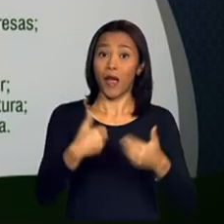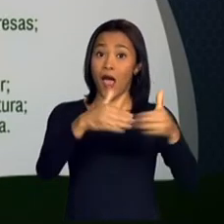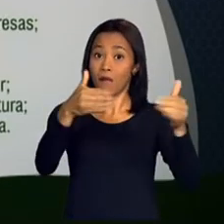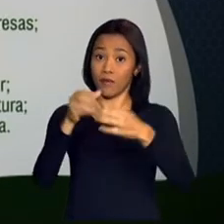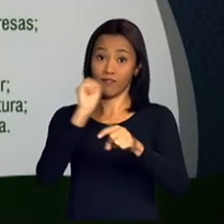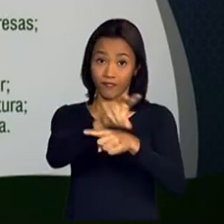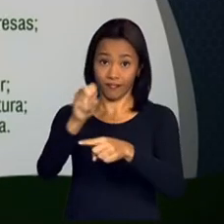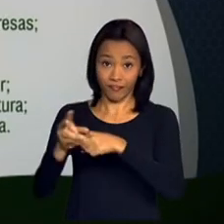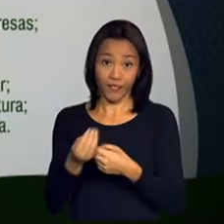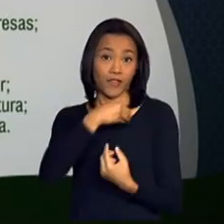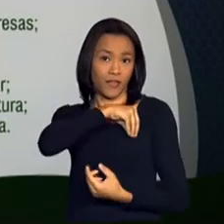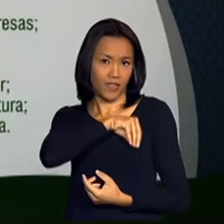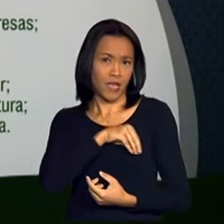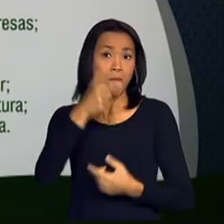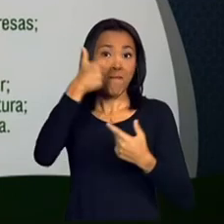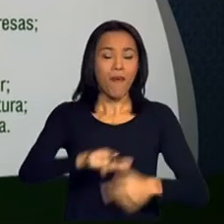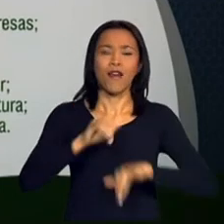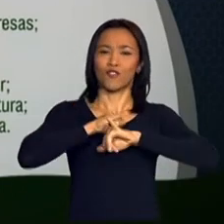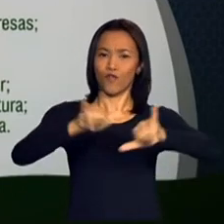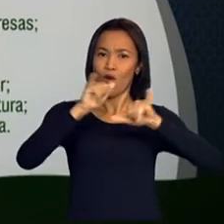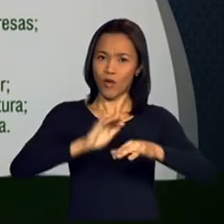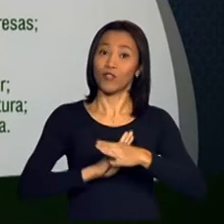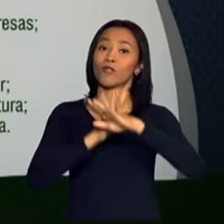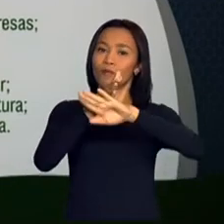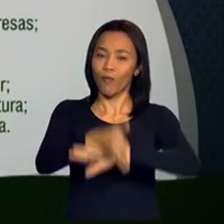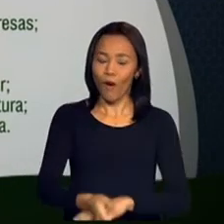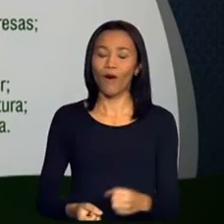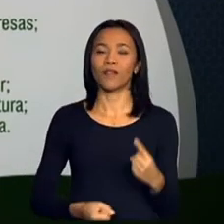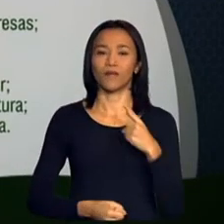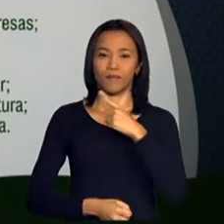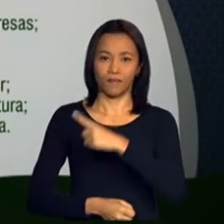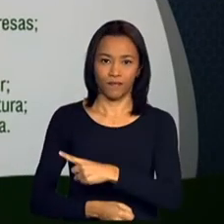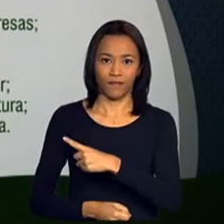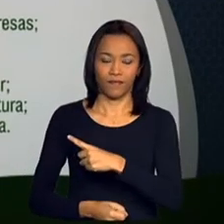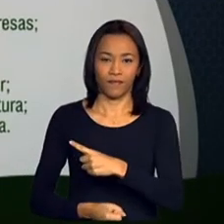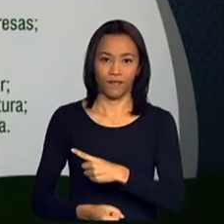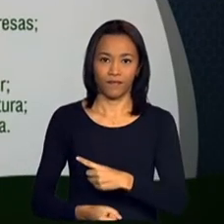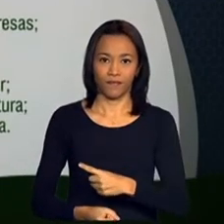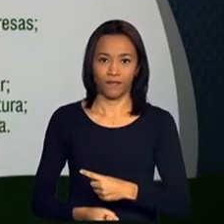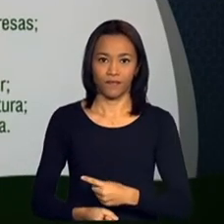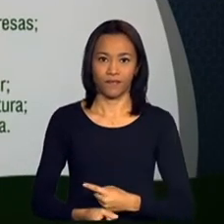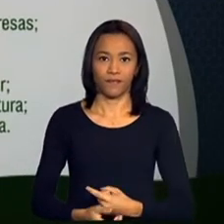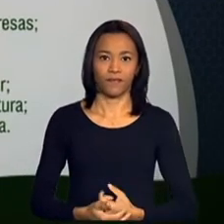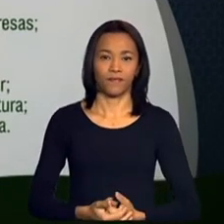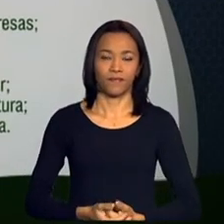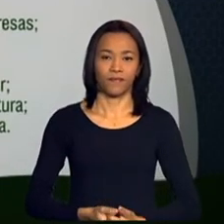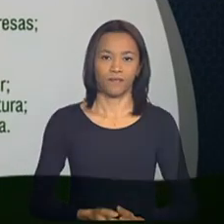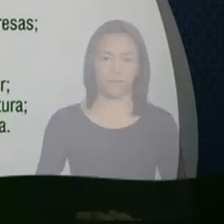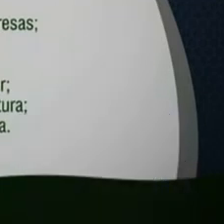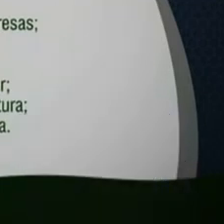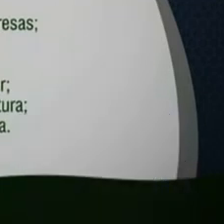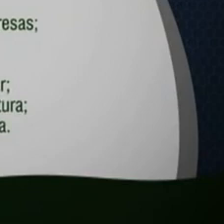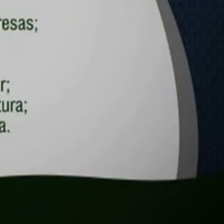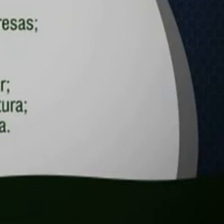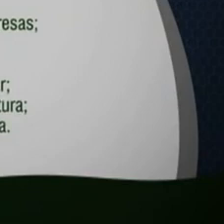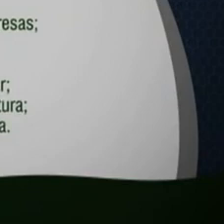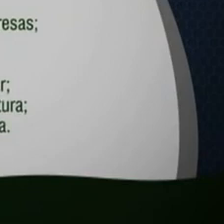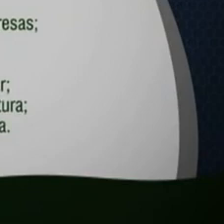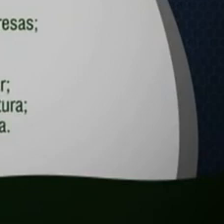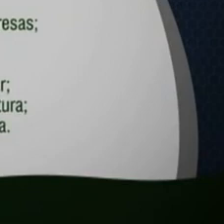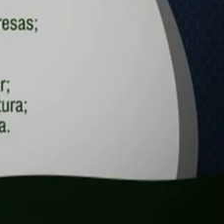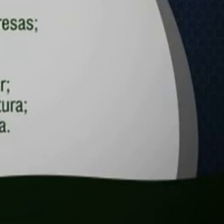emprego e renda. Informações em www.mc.gov.br.